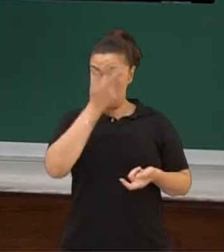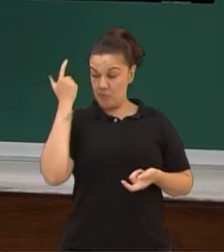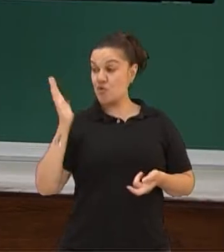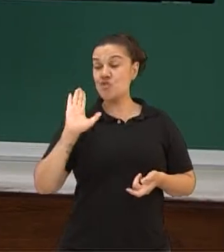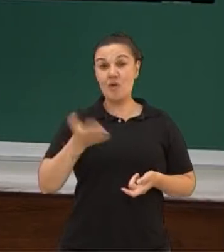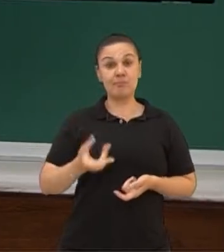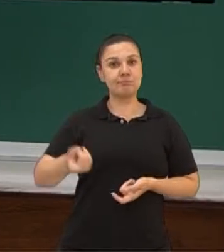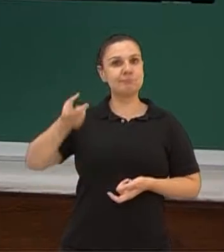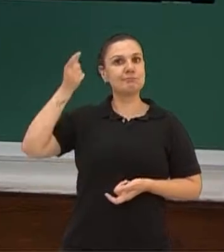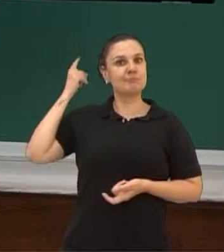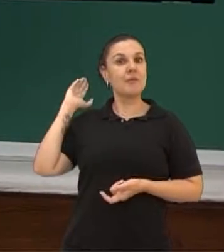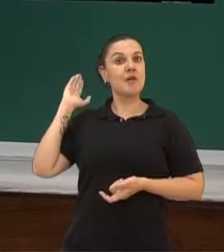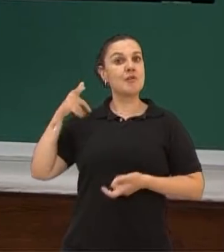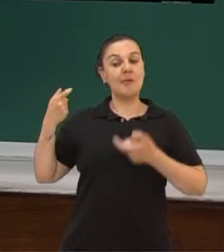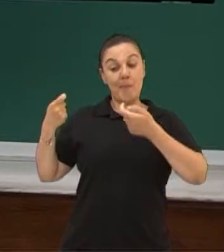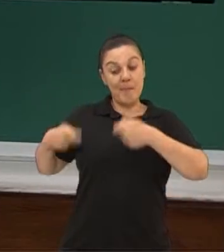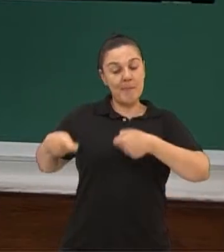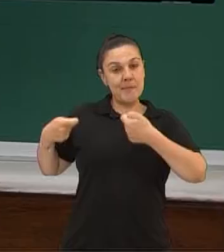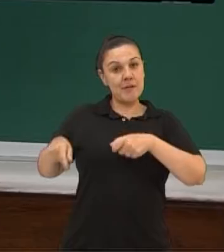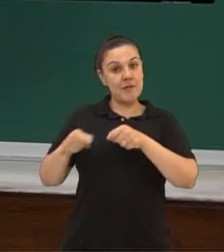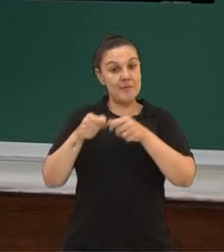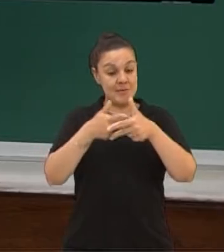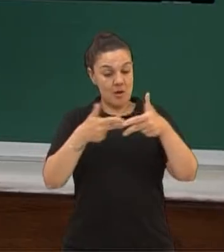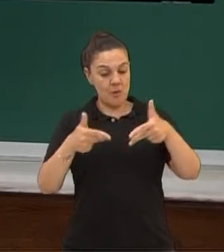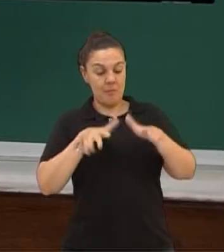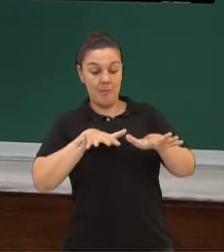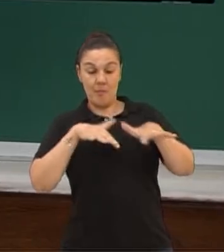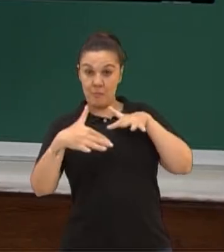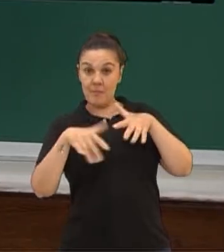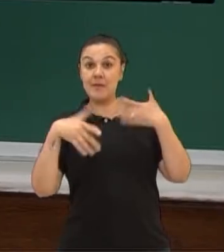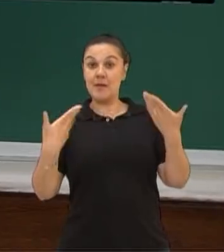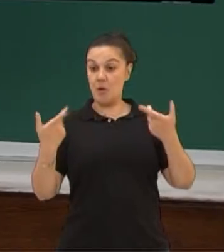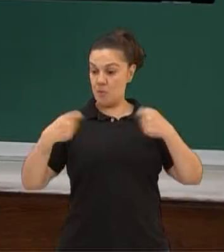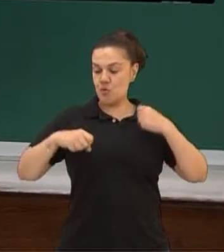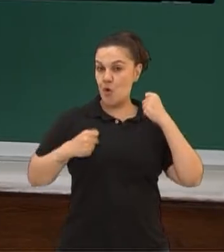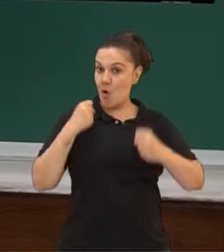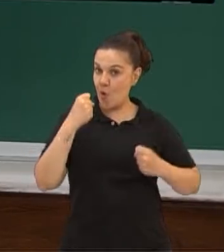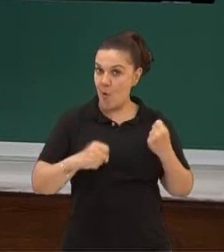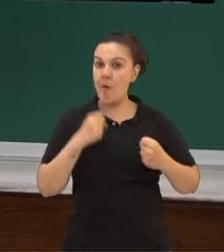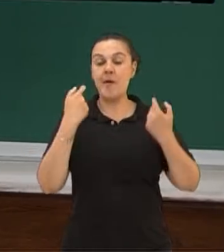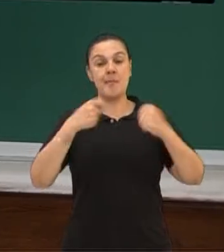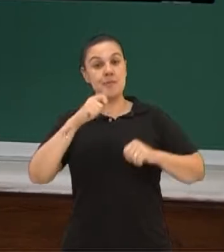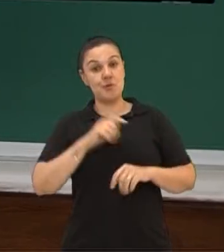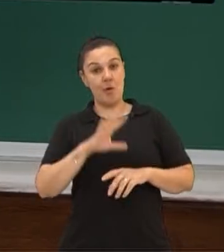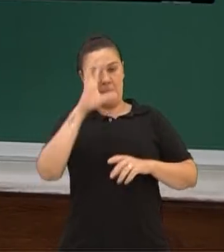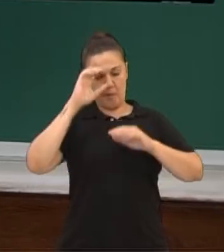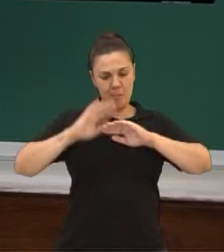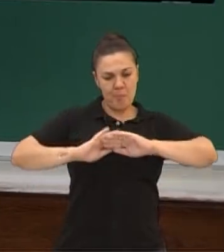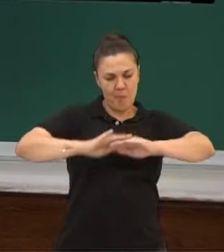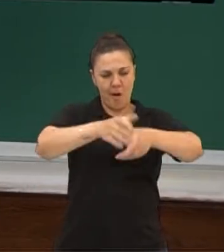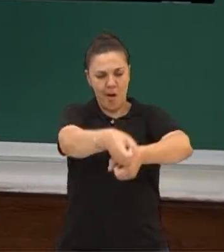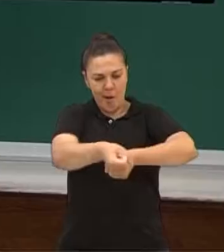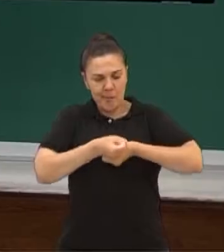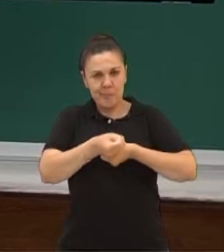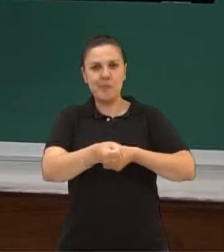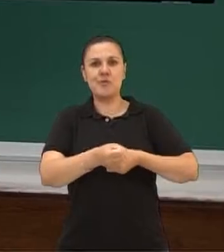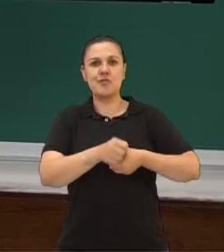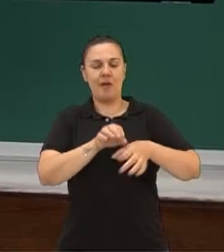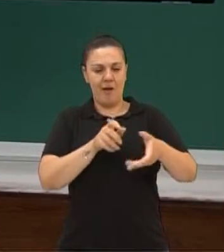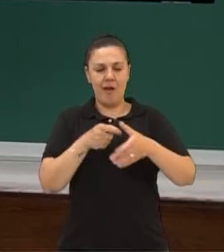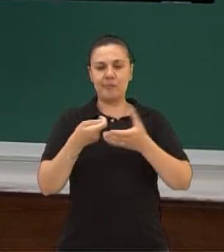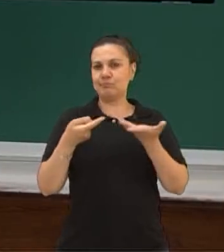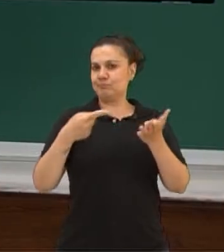ele se viu na necessidade de realizar esses movimentos. Ele precisou correr, ele precisou aprender a empurrar, a puxar, a manipular